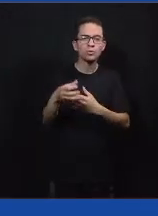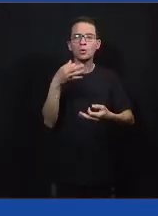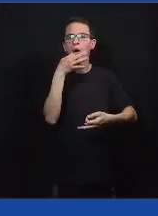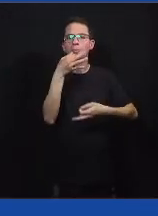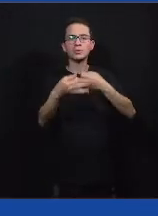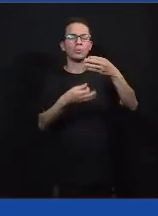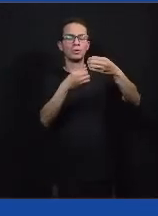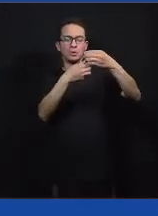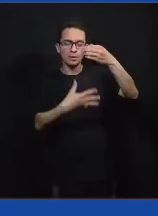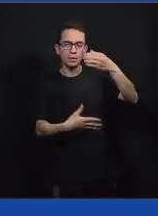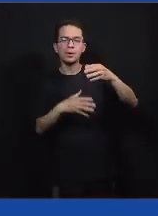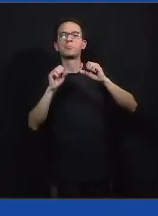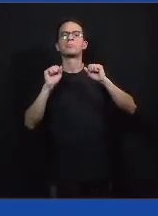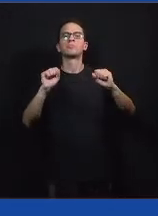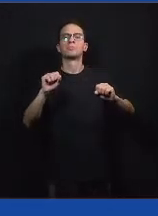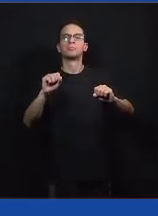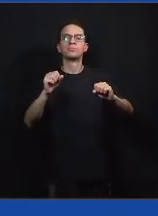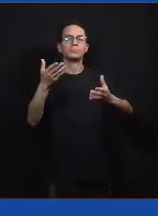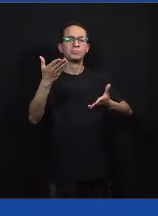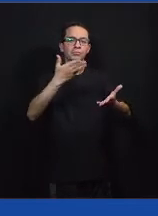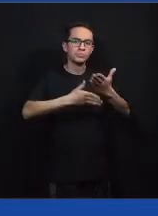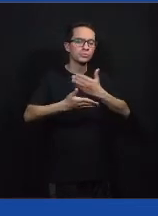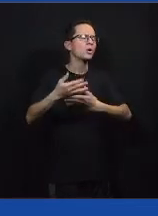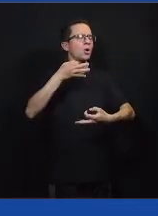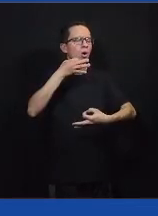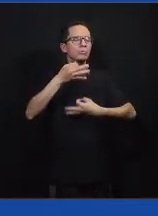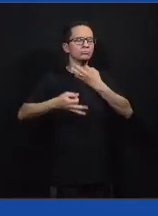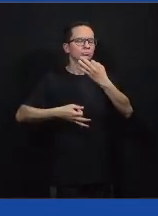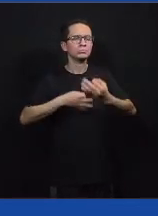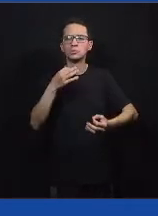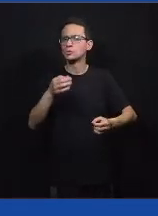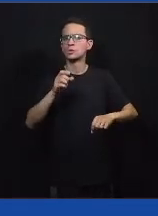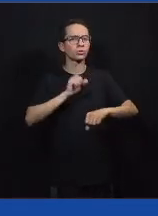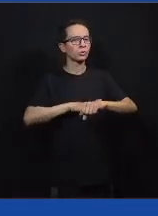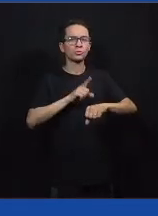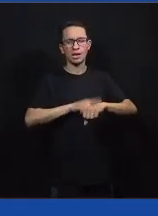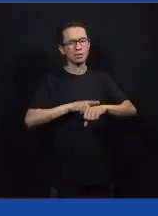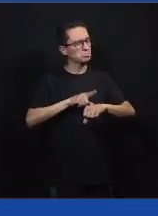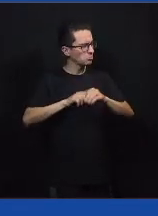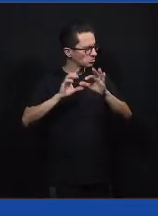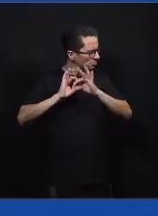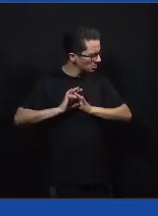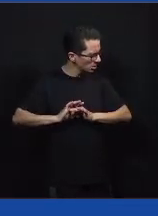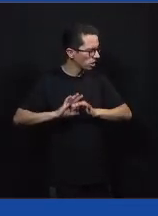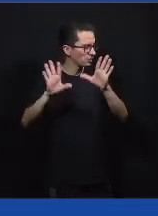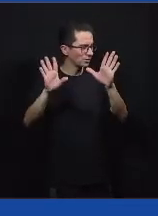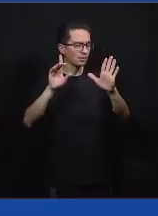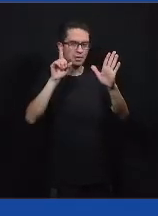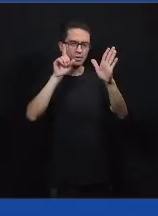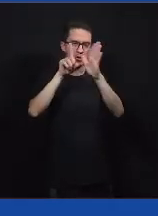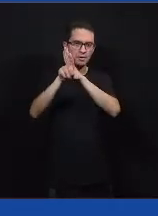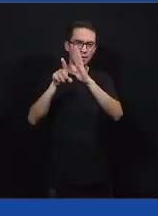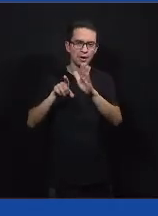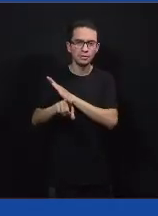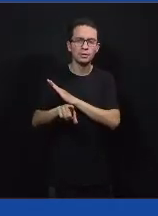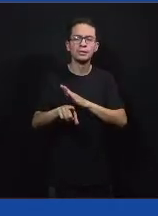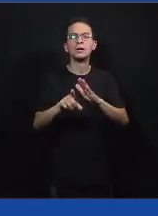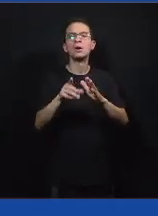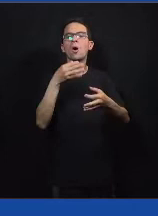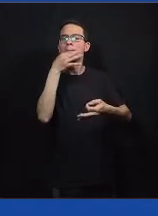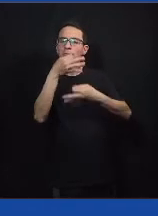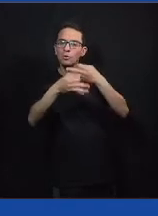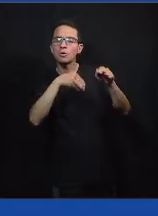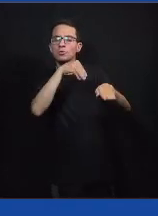chat a gente vai fazendo a mediação e podem comentando durante todo o decorrer da apresentação deixar no perguntas